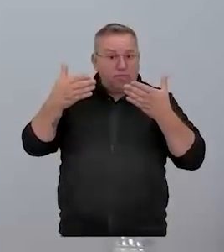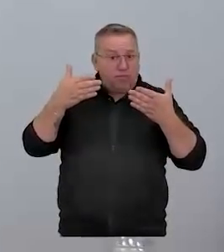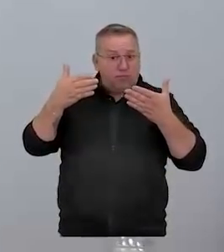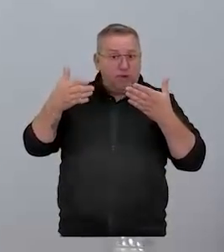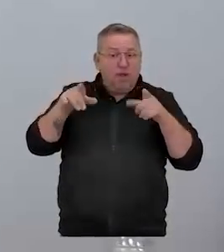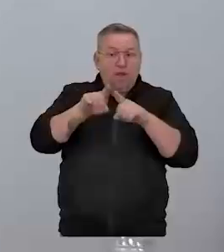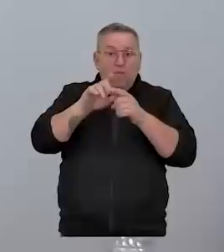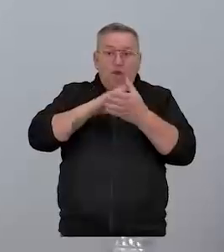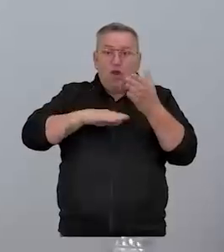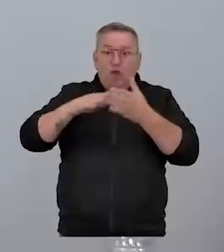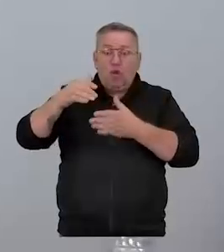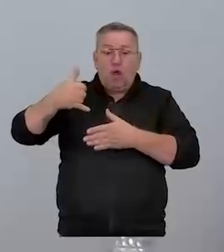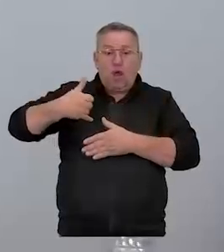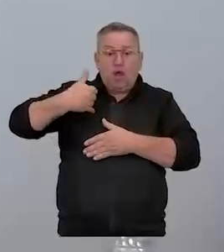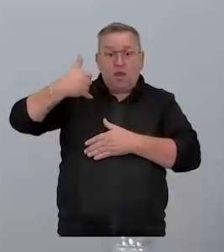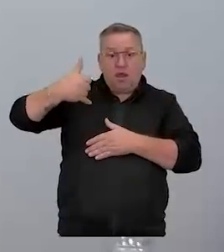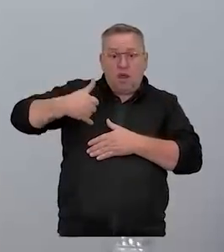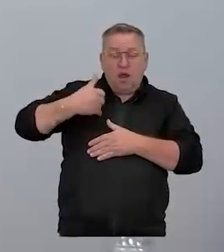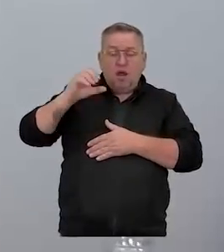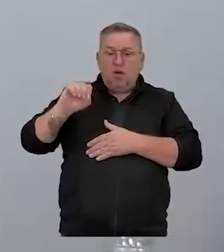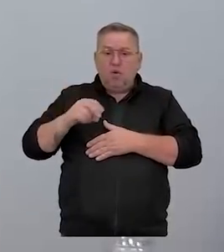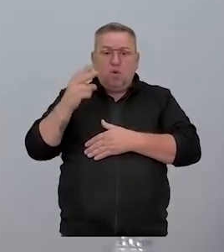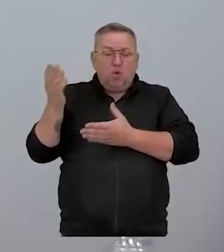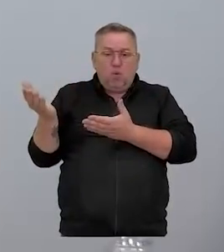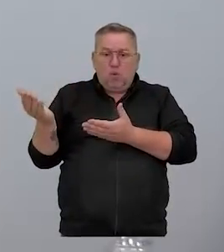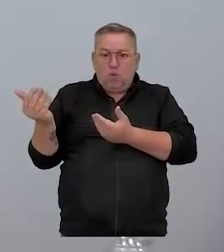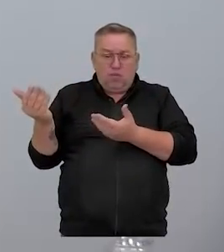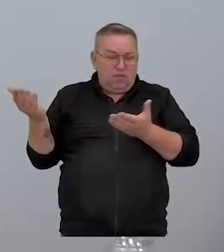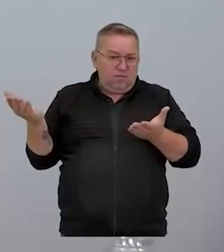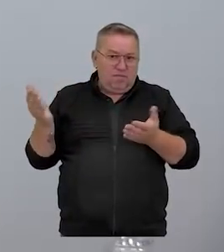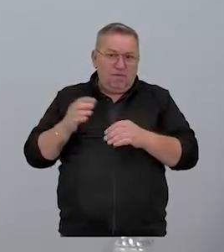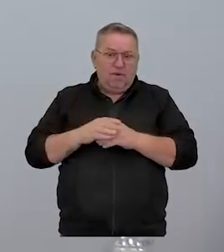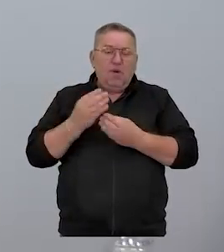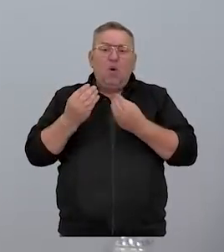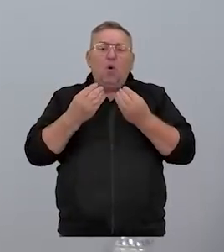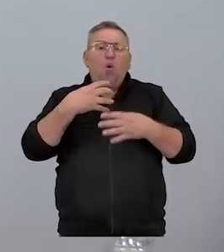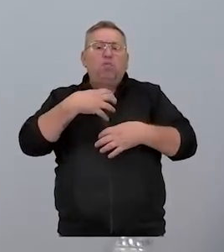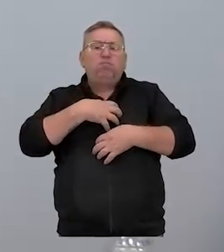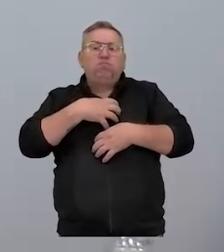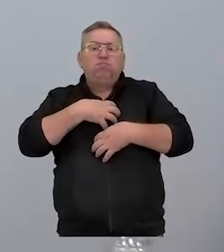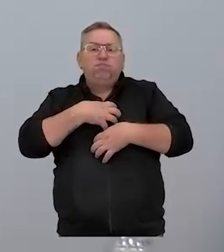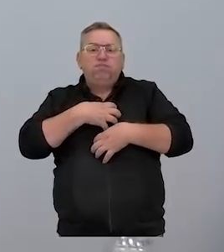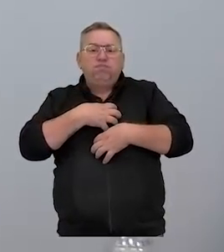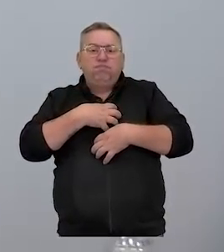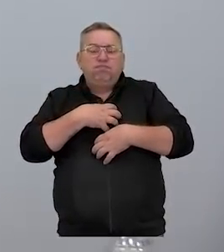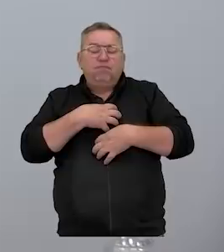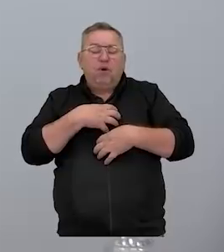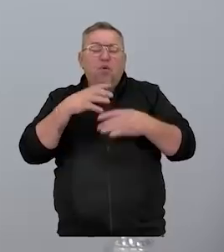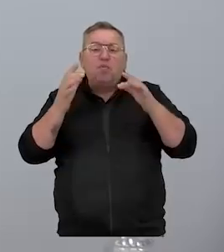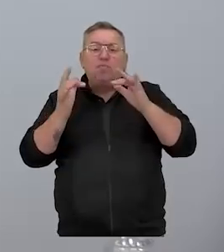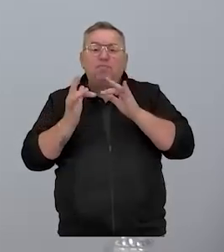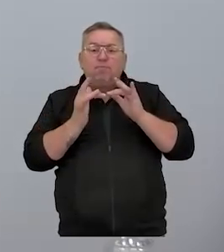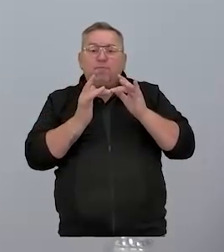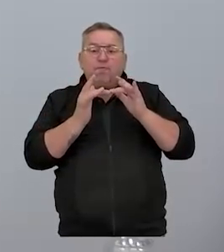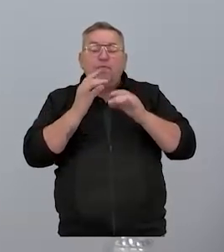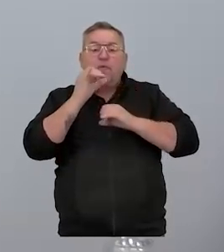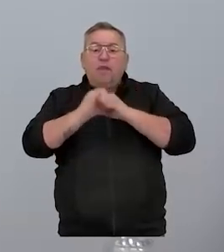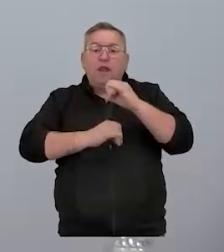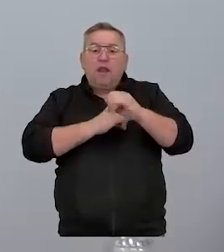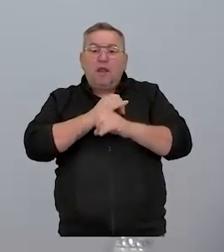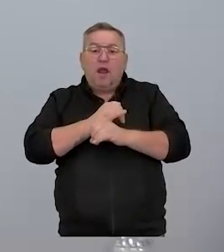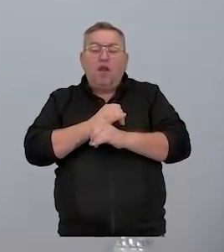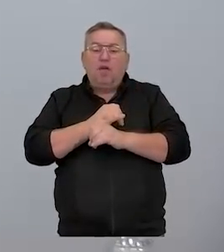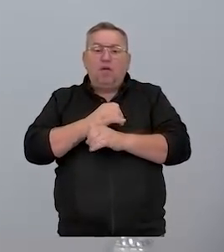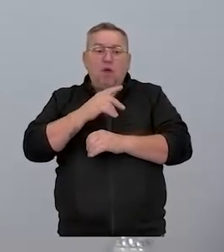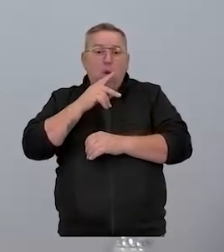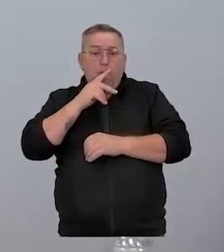Todas as idades, ou infanto-juvenil. Então, como se dá esse comportamento aí dos jovens com a internet? Os pais, como os